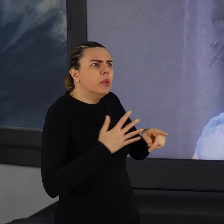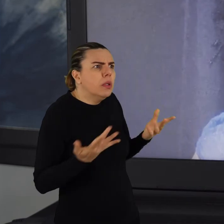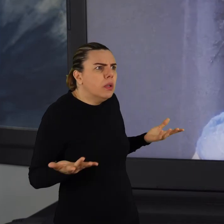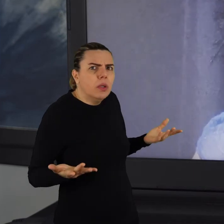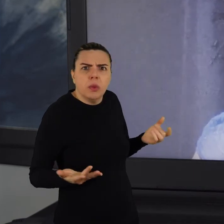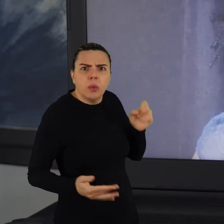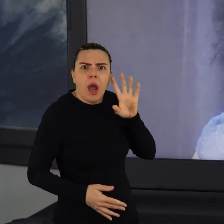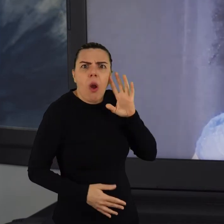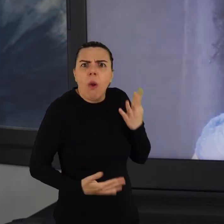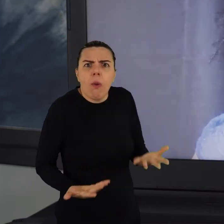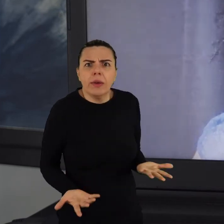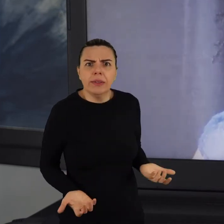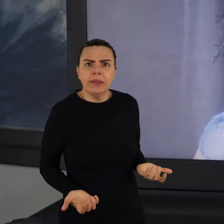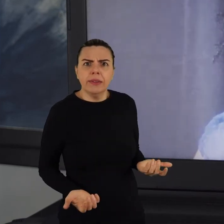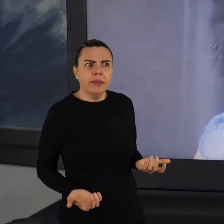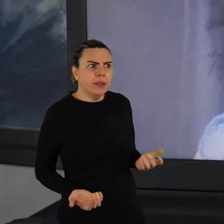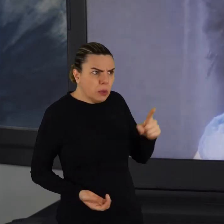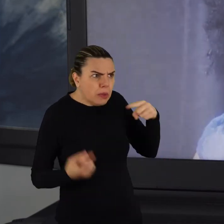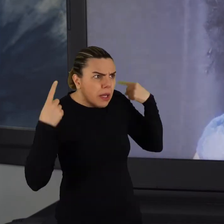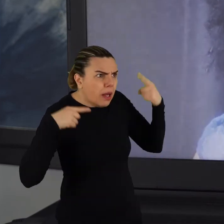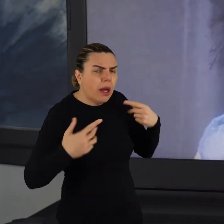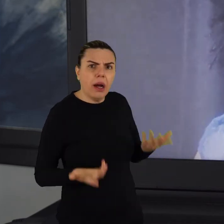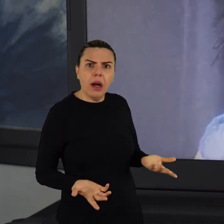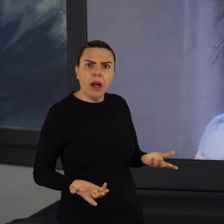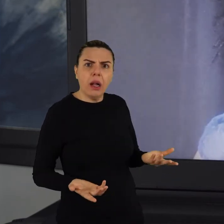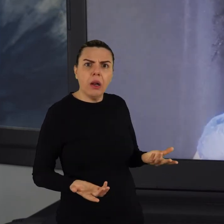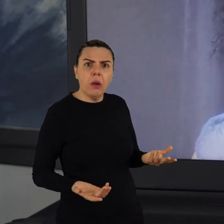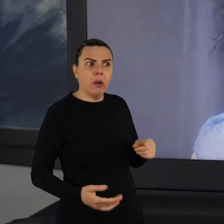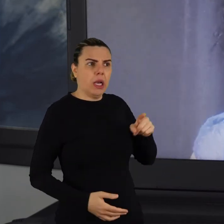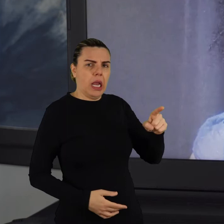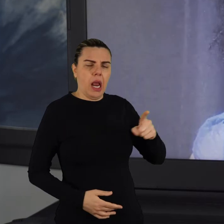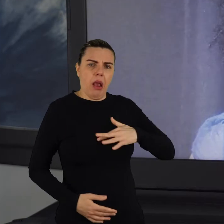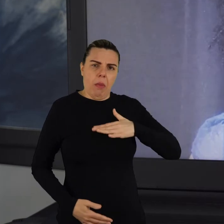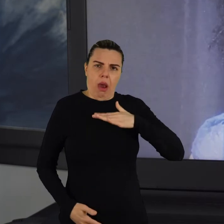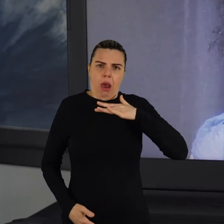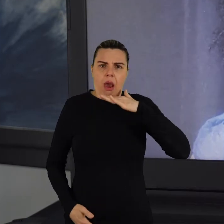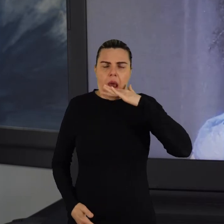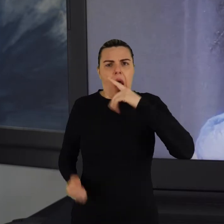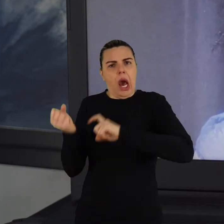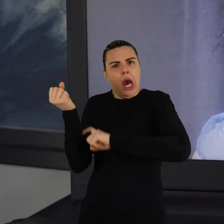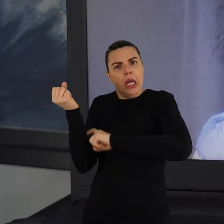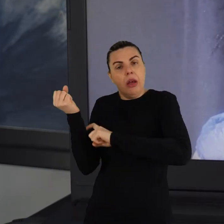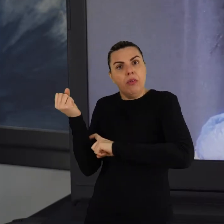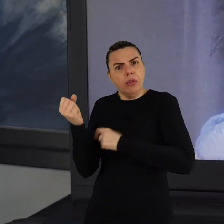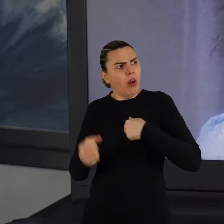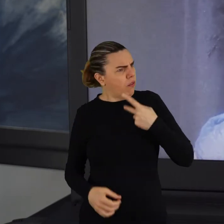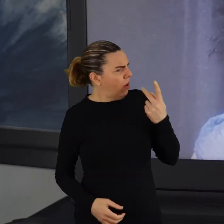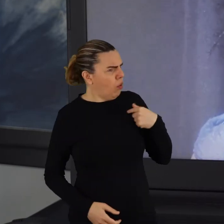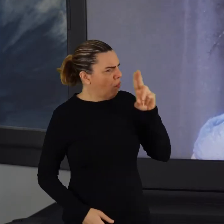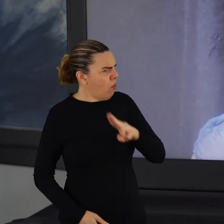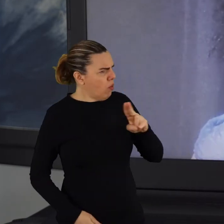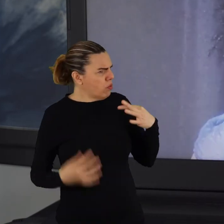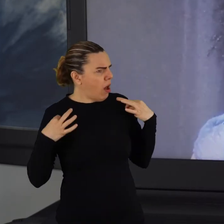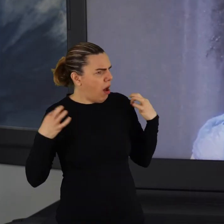o que está acontecendo? Tá louco? Ele foi ficando um pouco mais nervoso, e quando eu disse que eu não ia